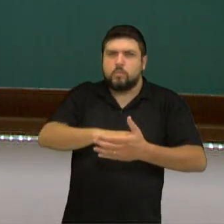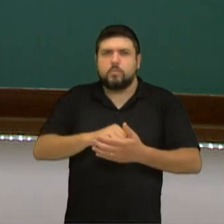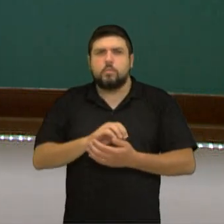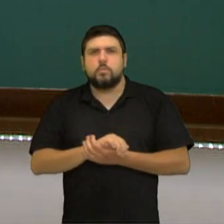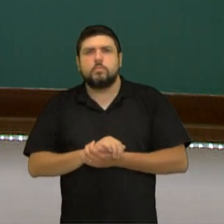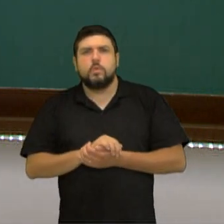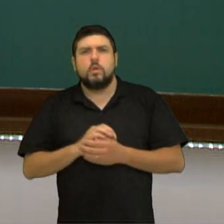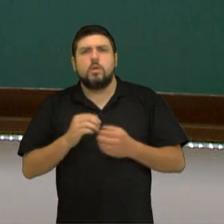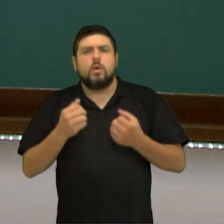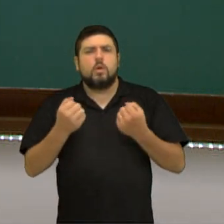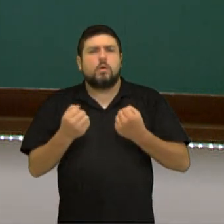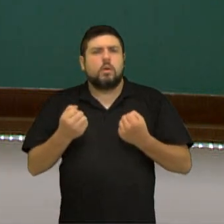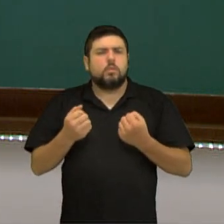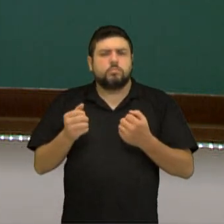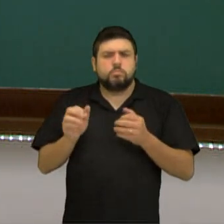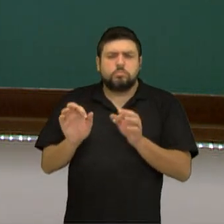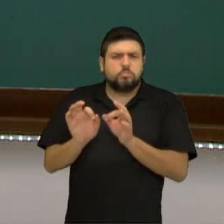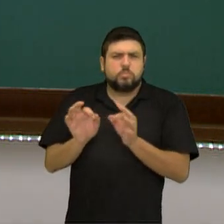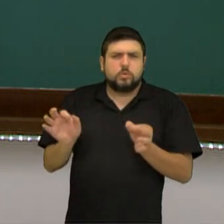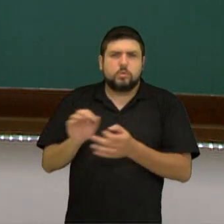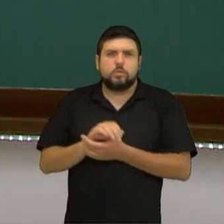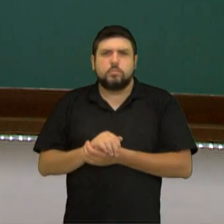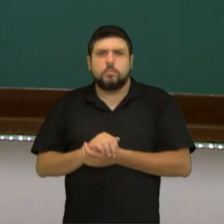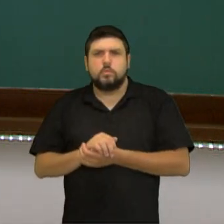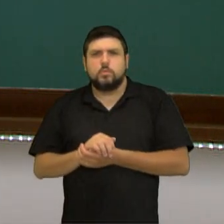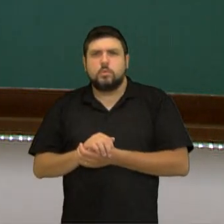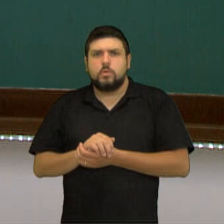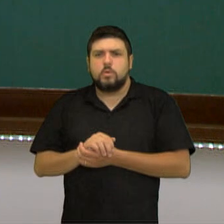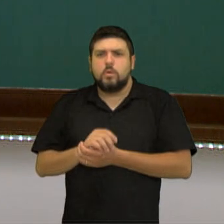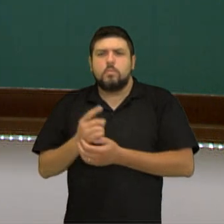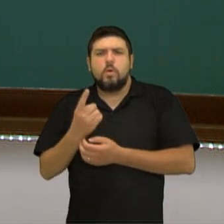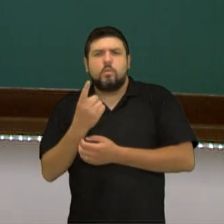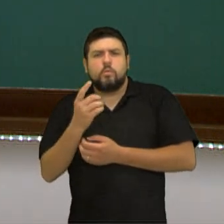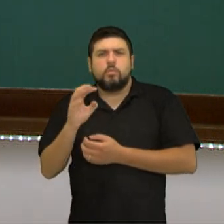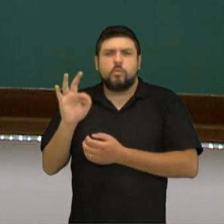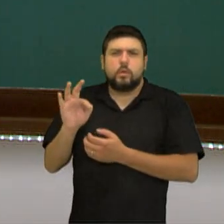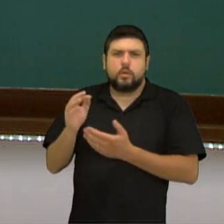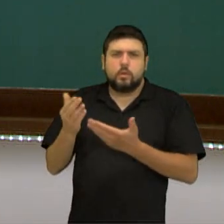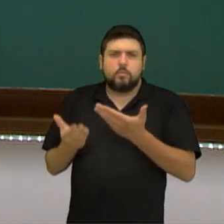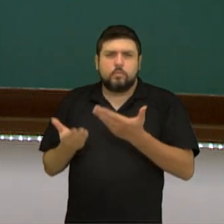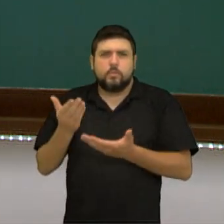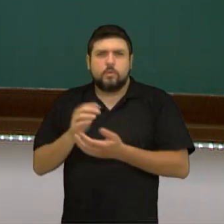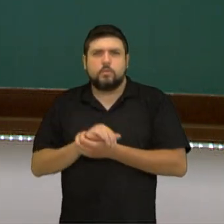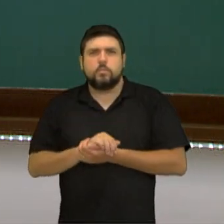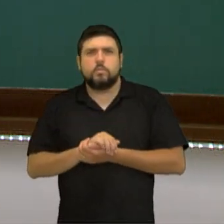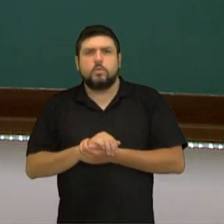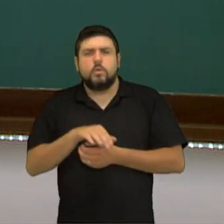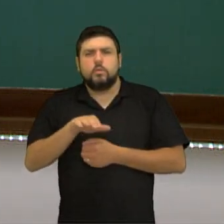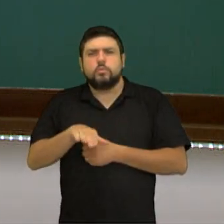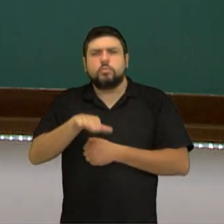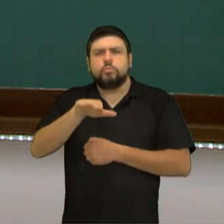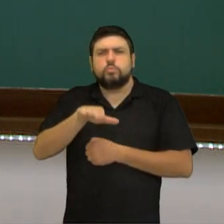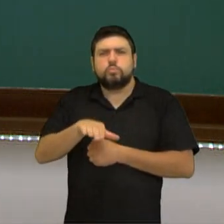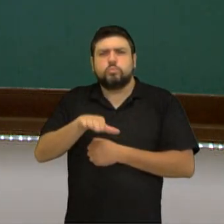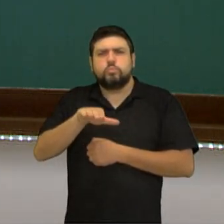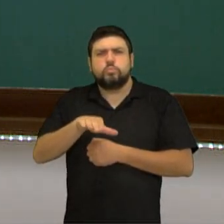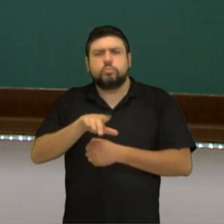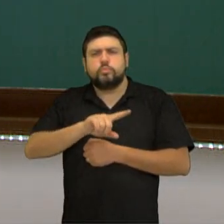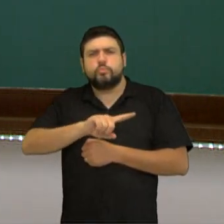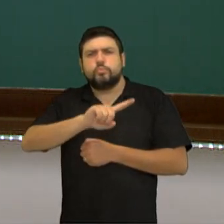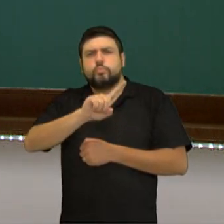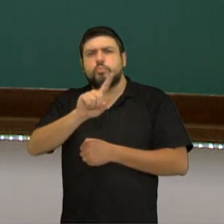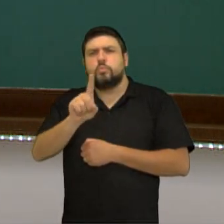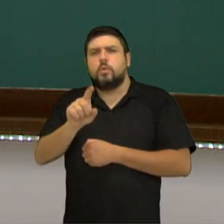popular de 1.000 kg, 1 tonelada, que viaja com velocidade constante de 80 km por hora,